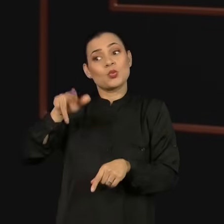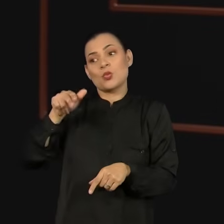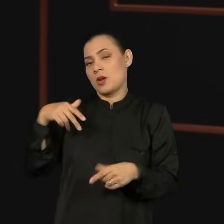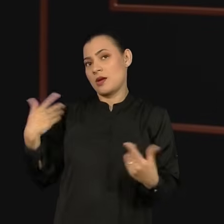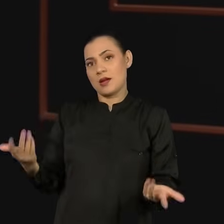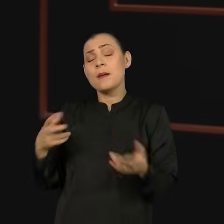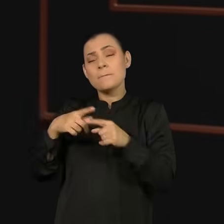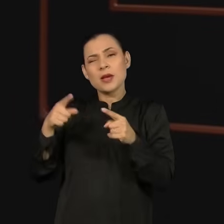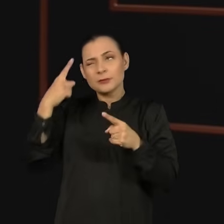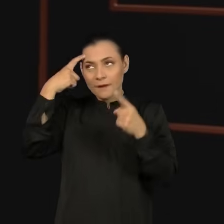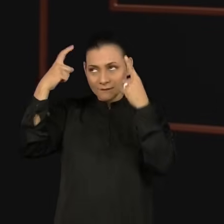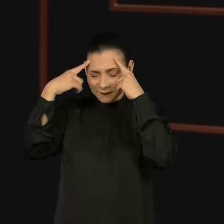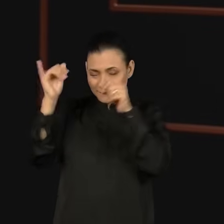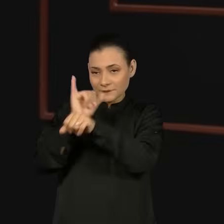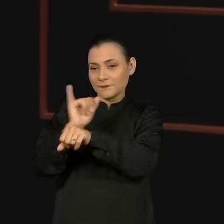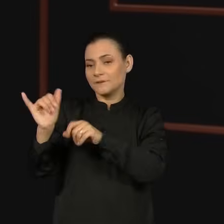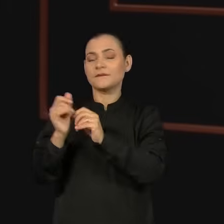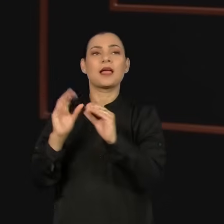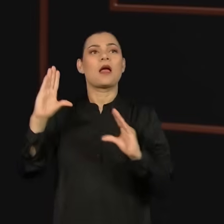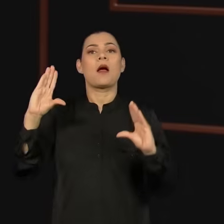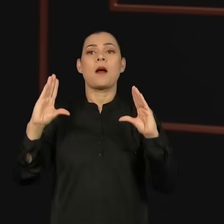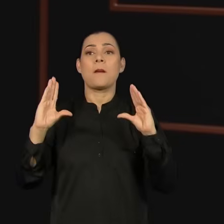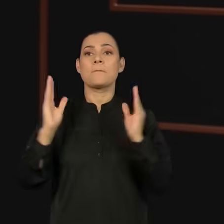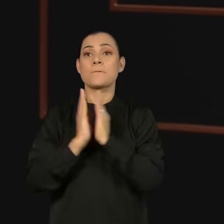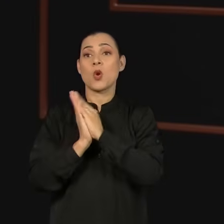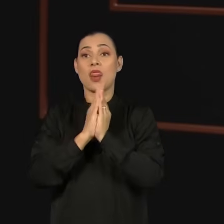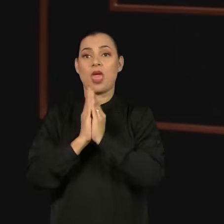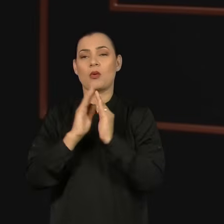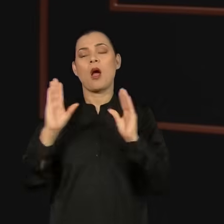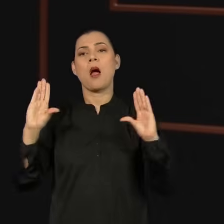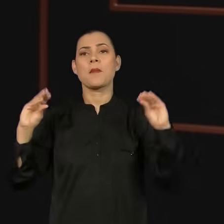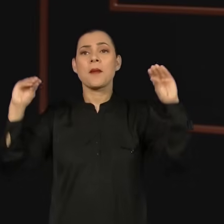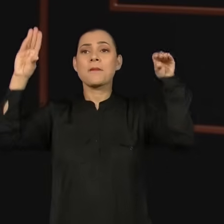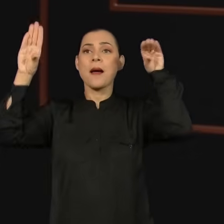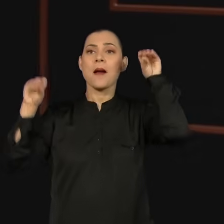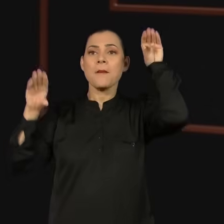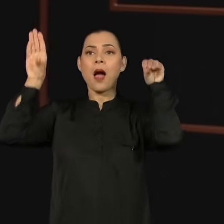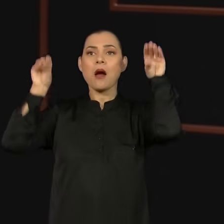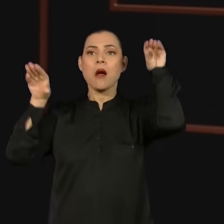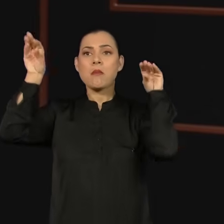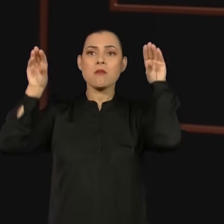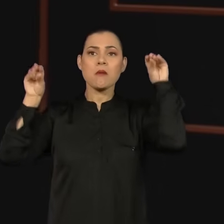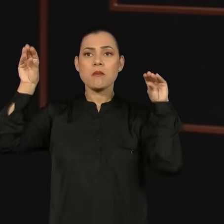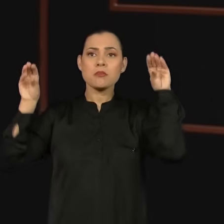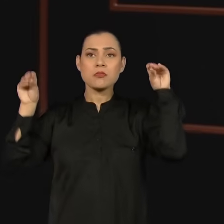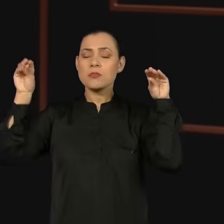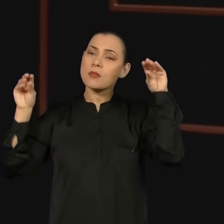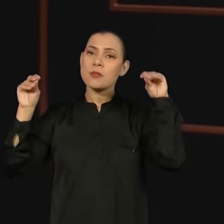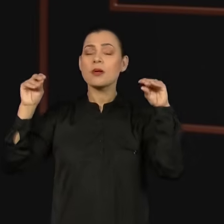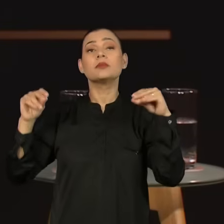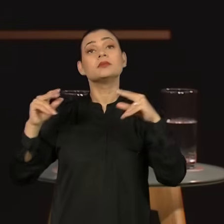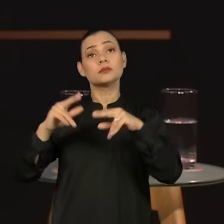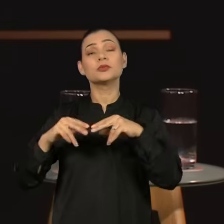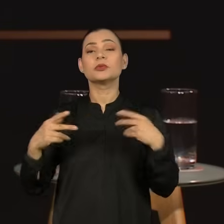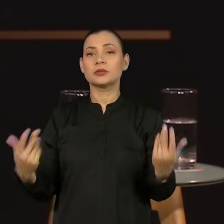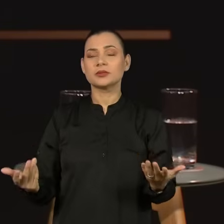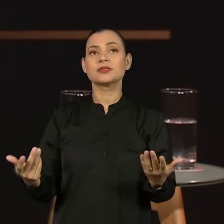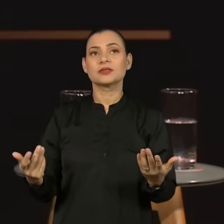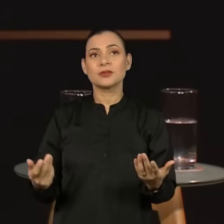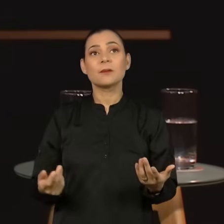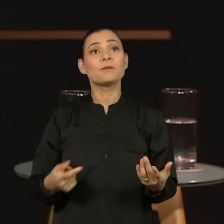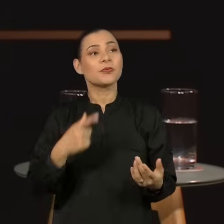né? Mas aí a gente contou lá a história do negócio e muito obrigado, assim, a te agradecer, falar, isso é o nosso... Quer dizer,